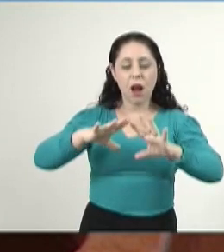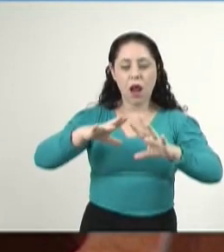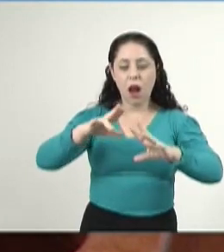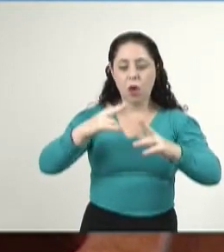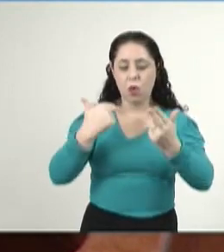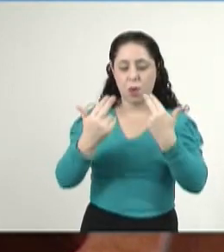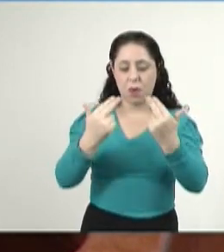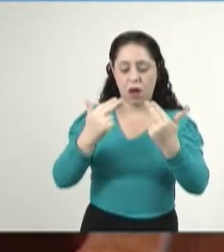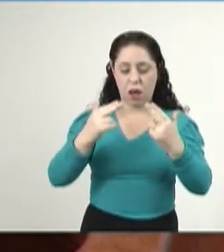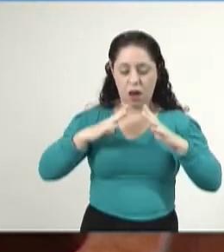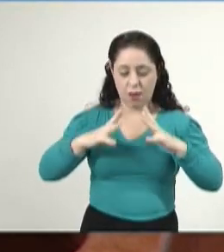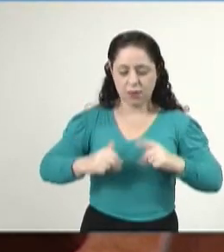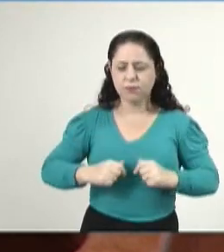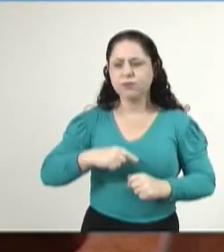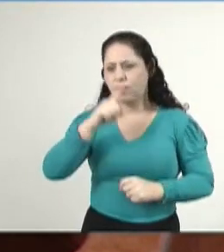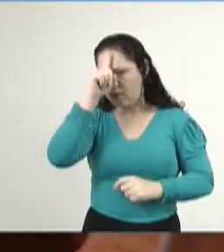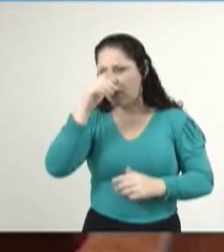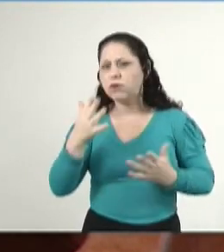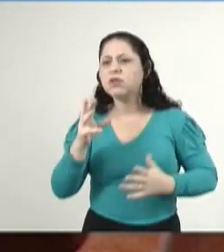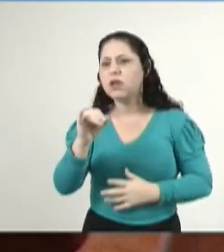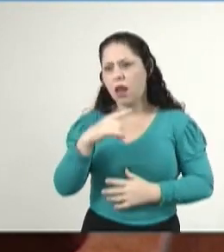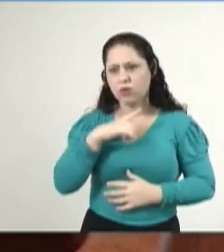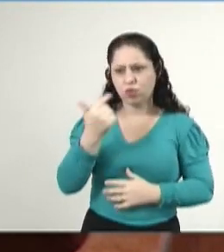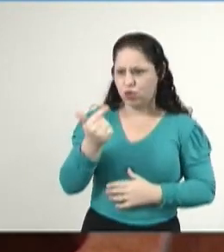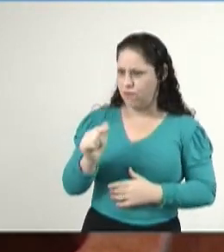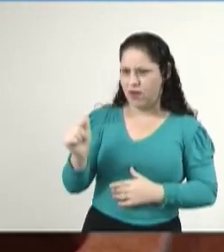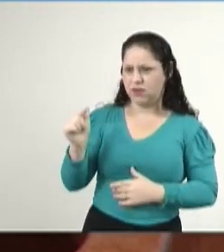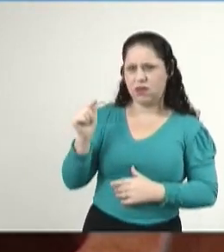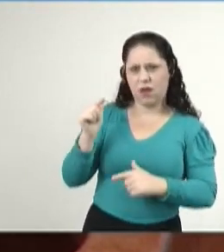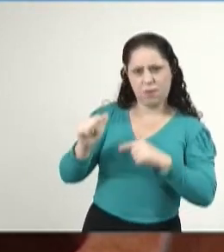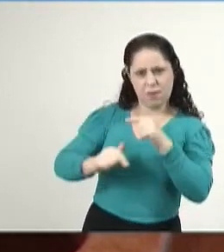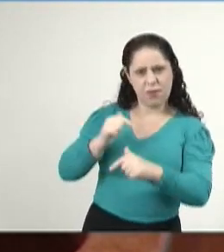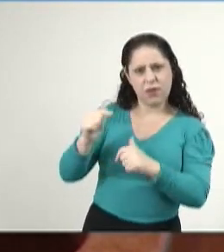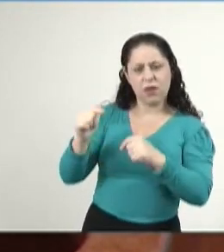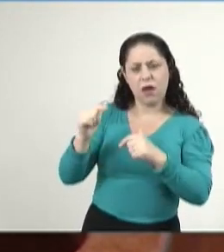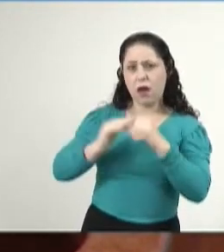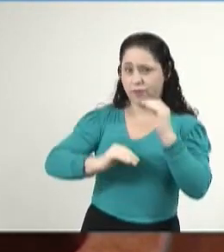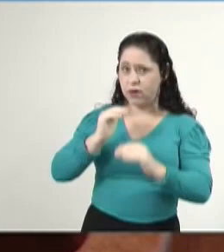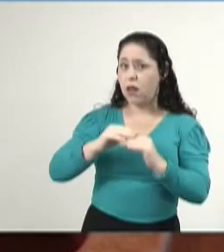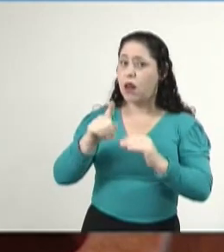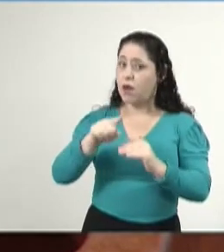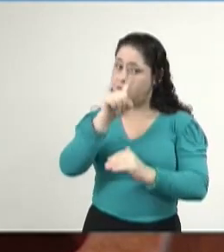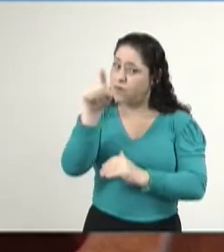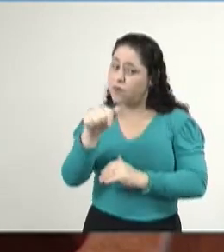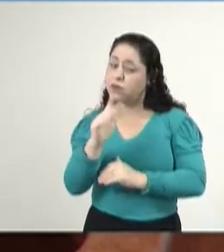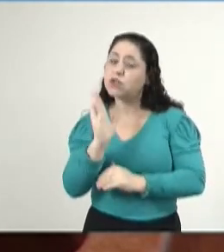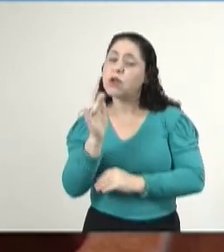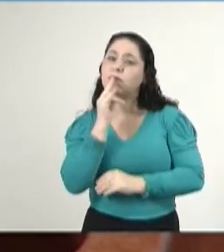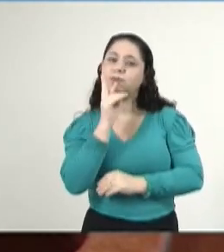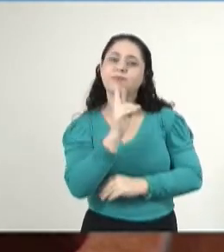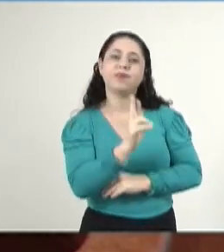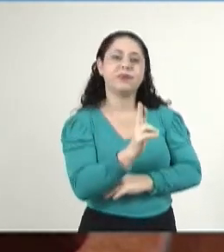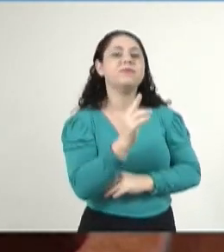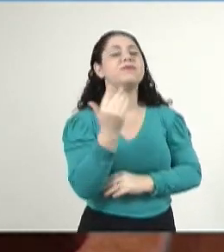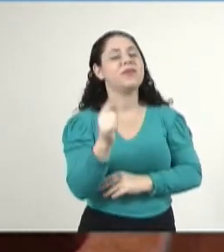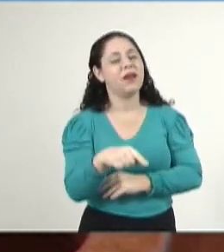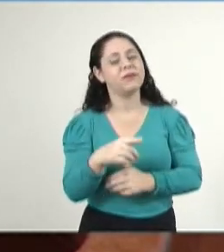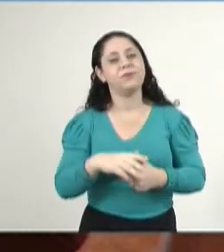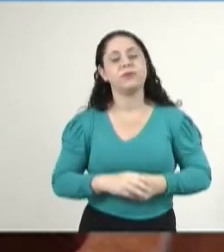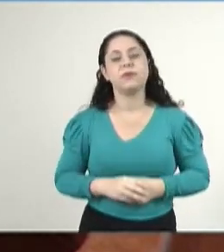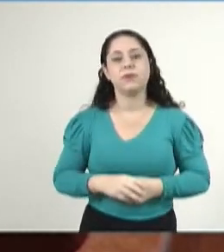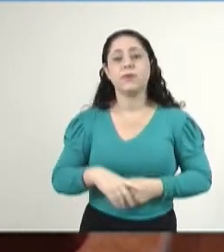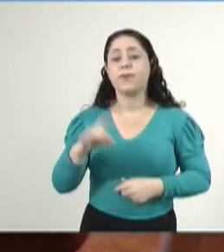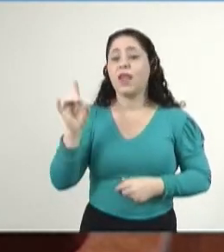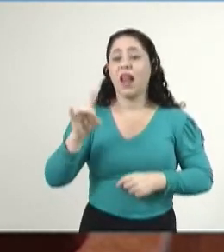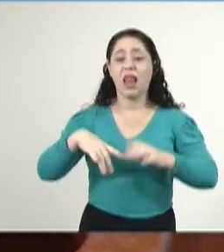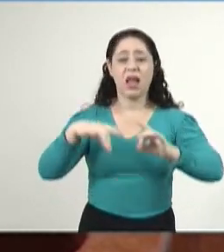urbana. Já imaginou se eles não existissem? Esse é um questionamento em que Vossa Excelência já deu aí a resposta. A questão do